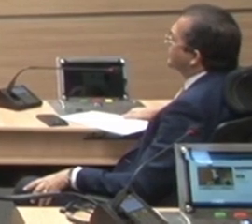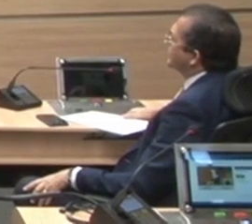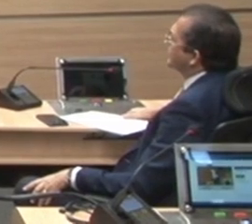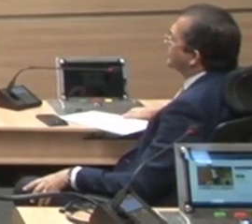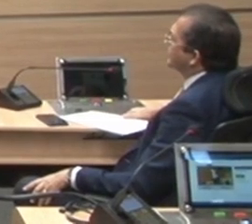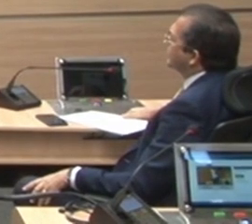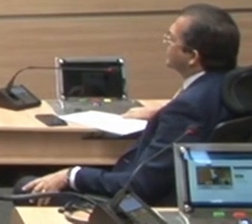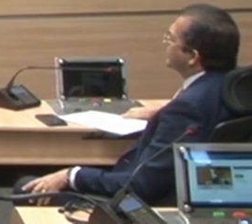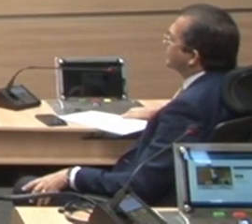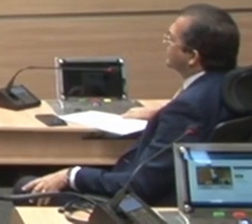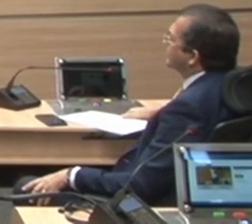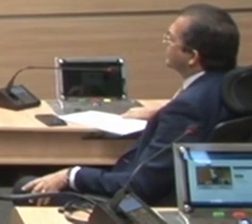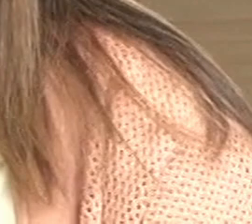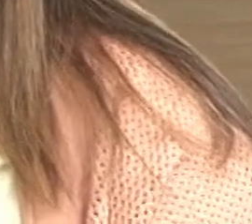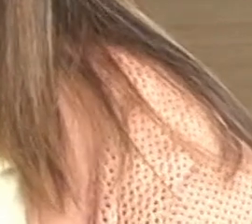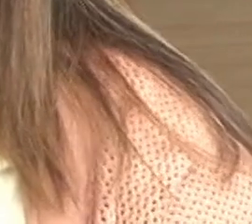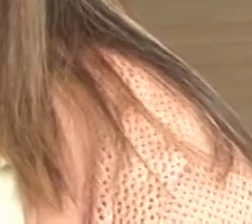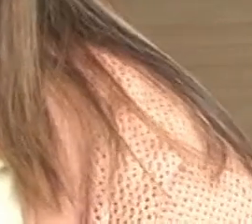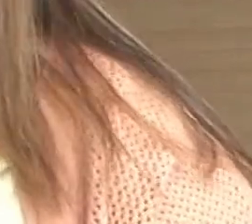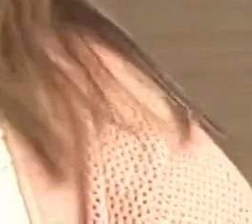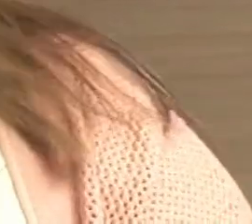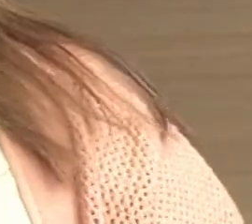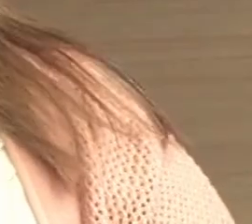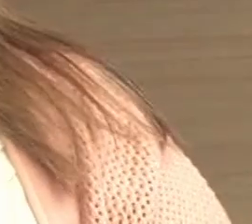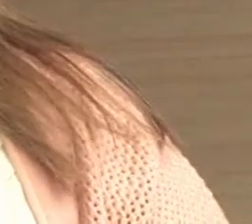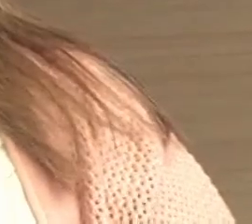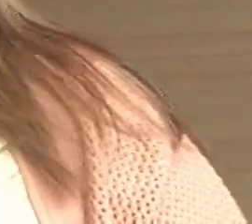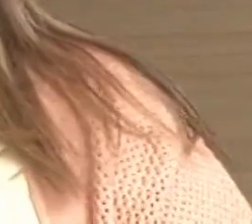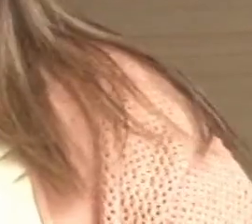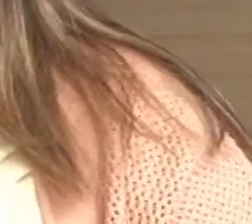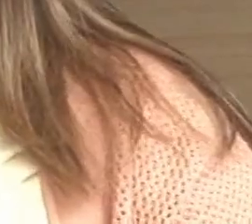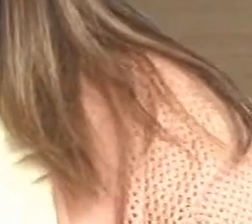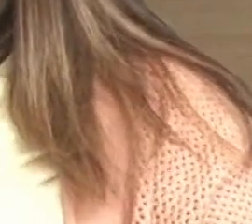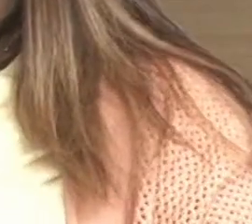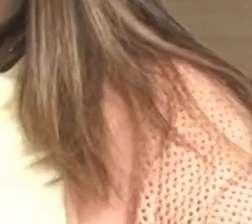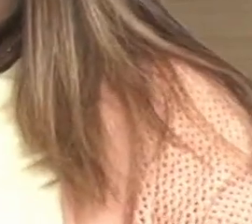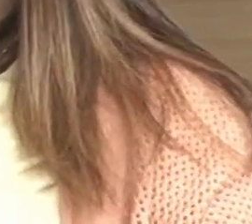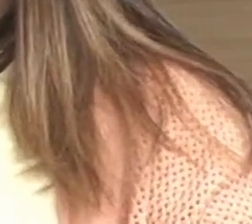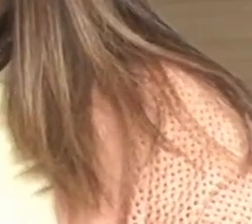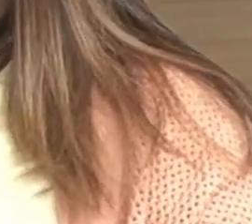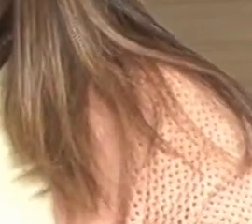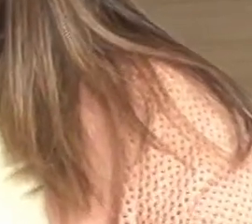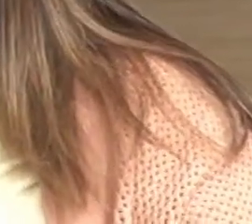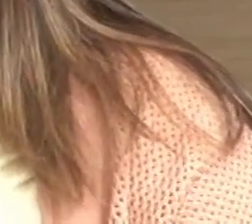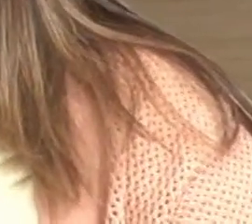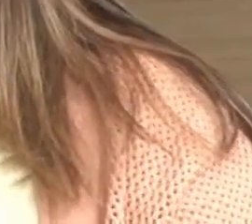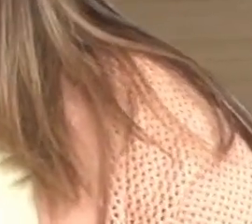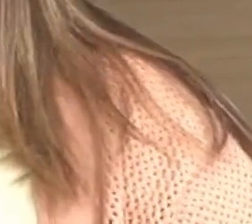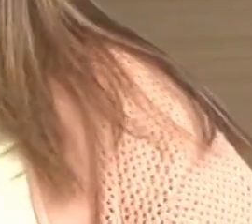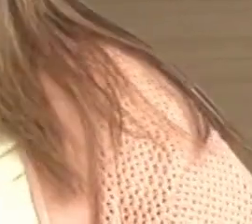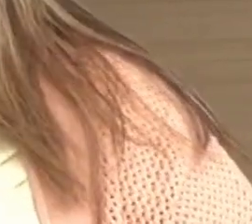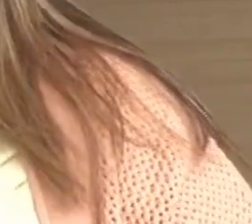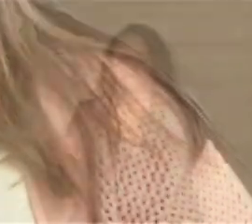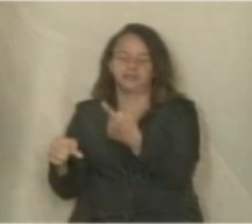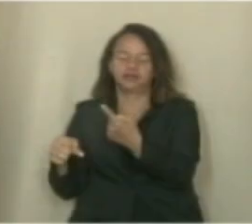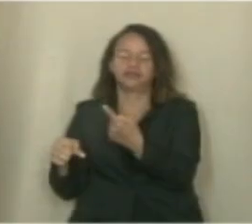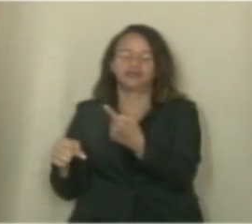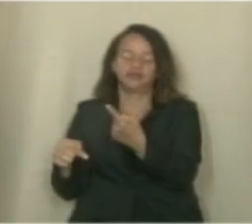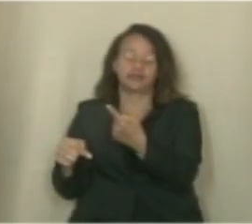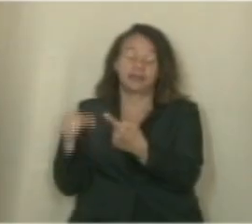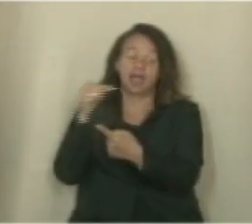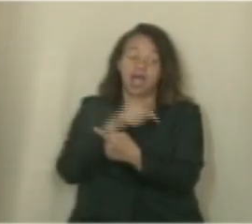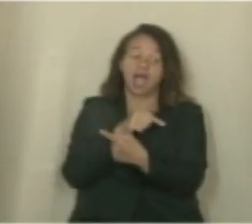públicos e organismos internacionais. A parlamentar lembrou as obras viabilizadas na cidade por estes recursos.